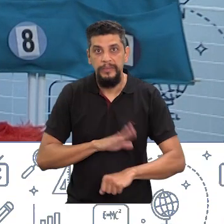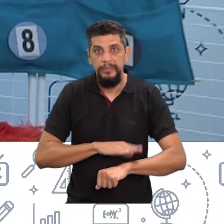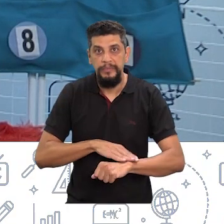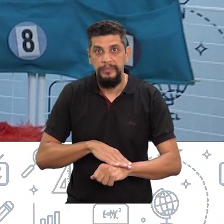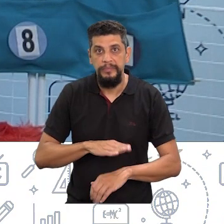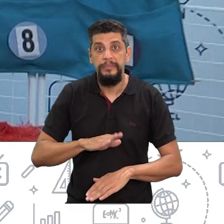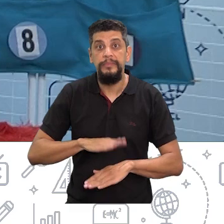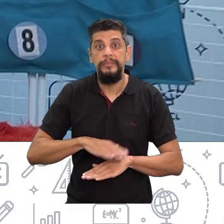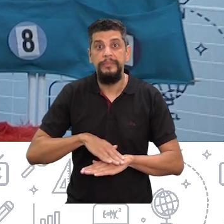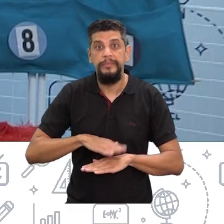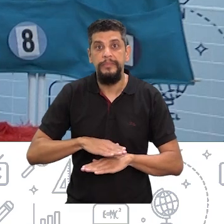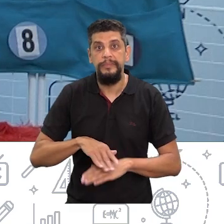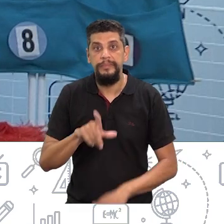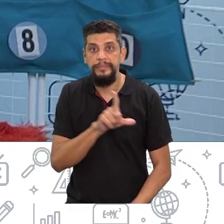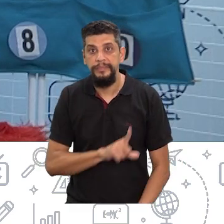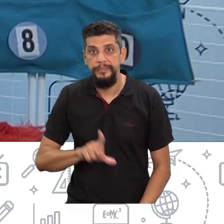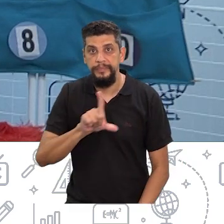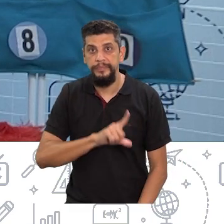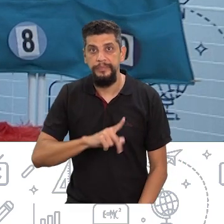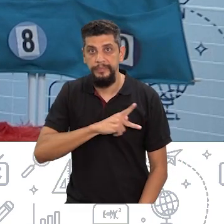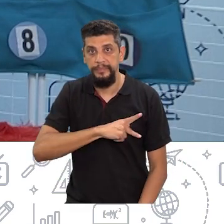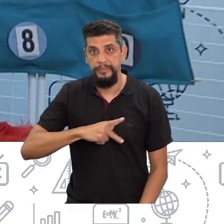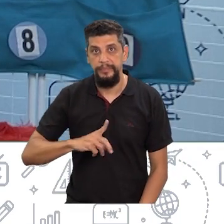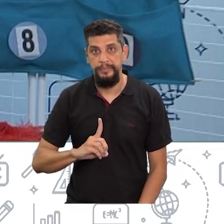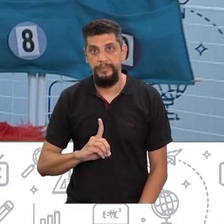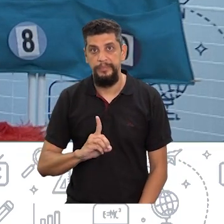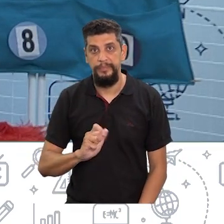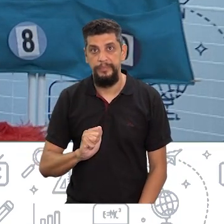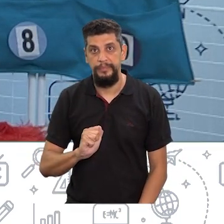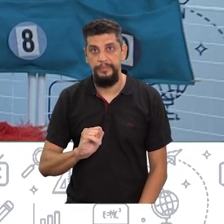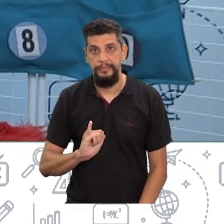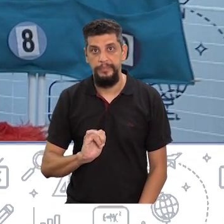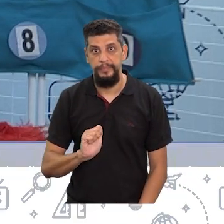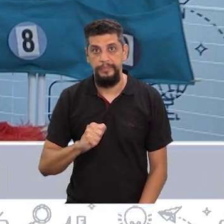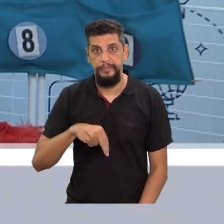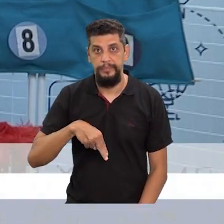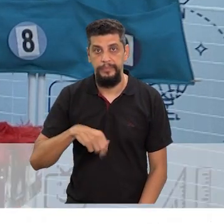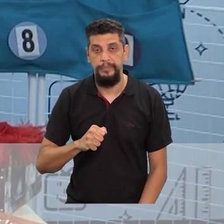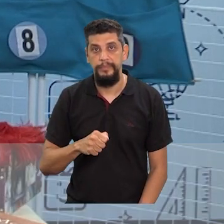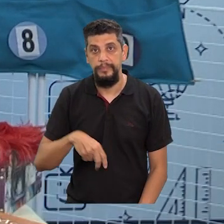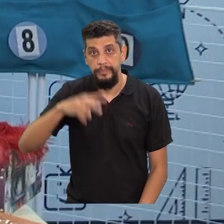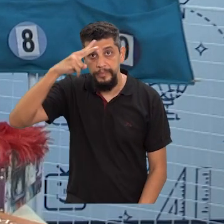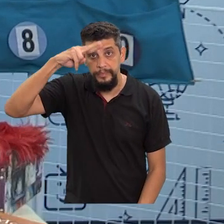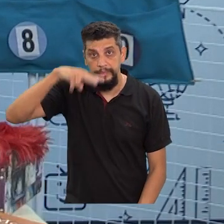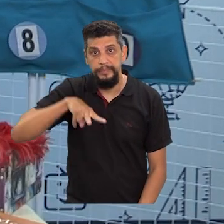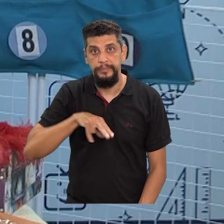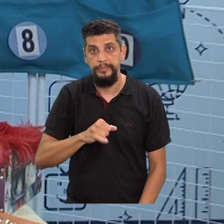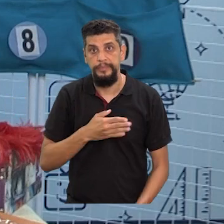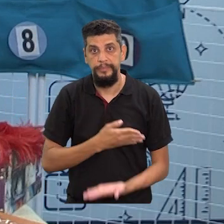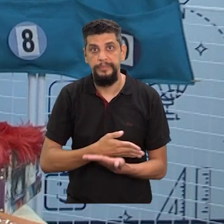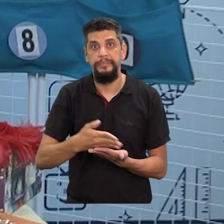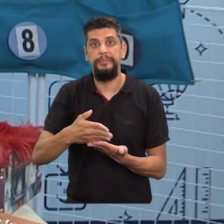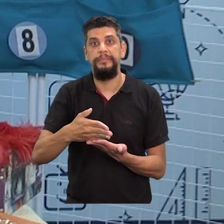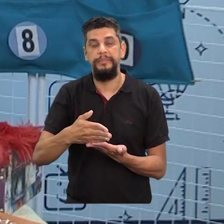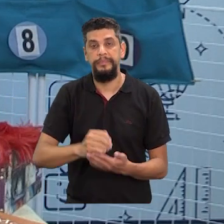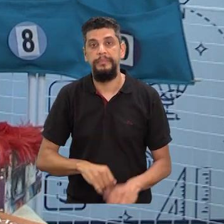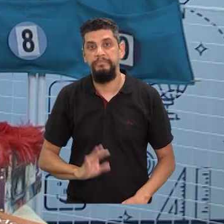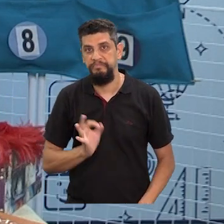Chegou a hora de mais uma aula de literatura com a Prof. Dai. Então, vou te contar. A história vai